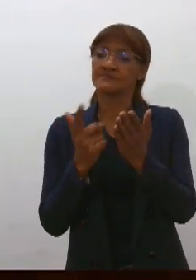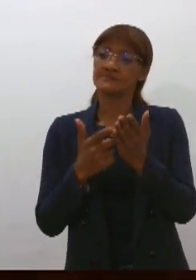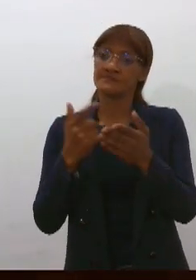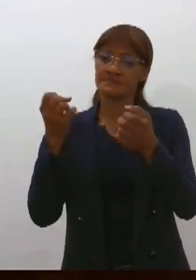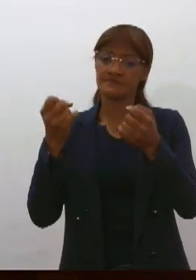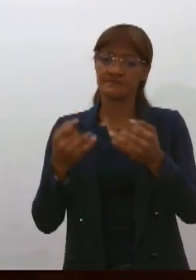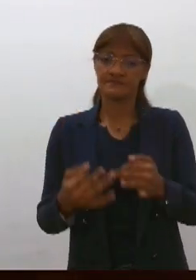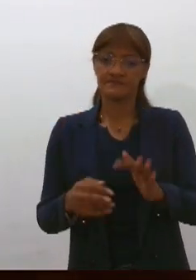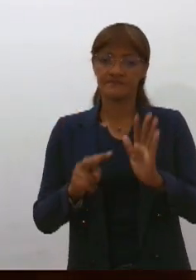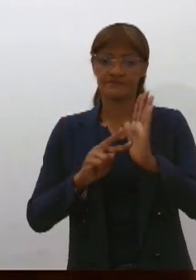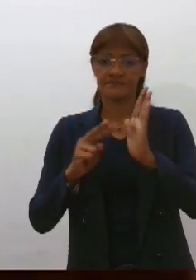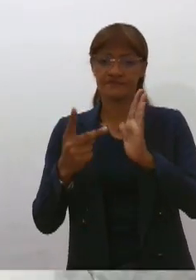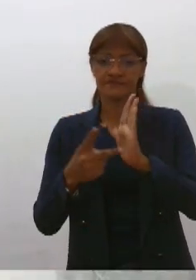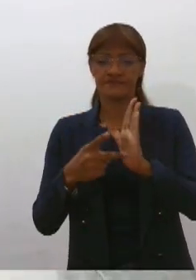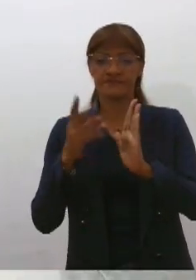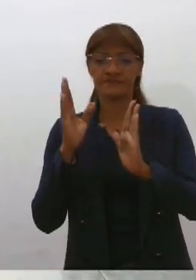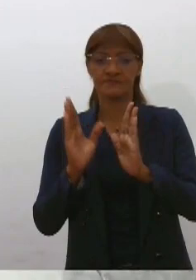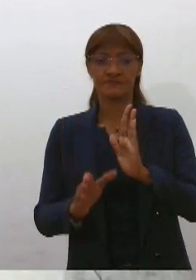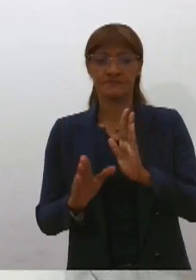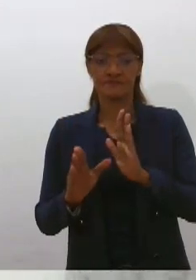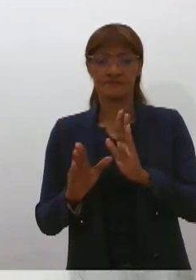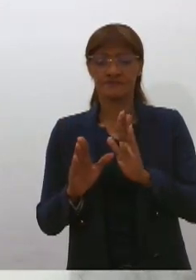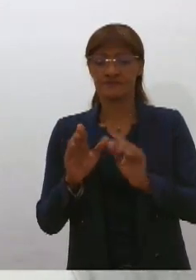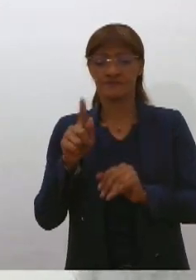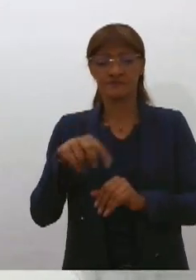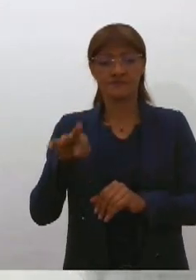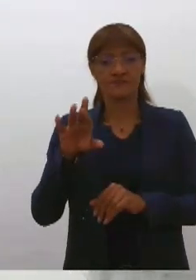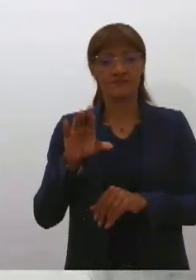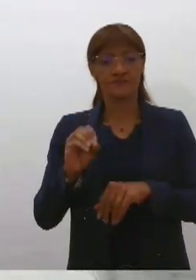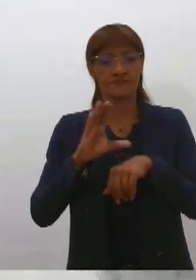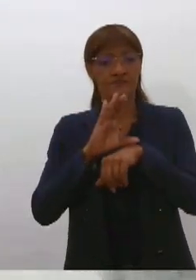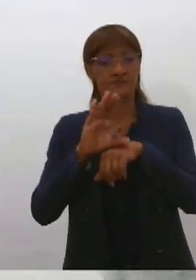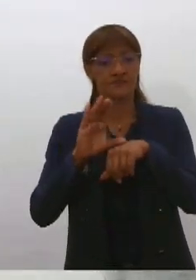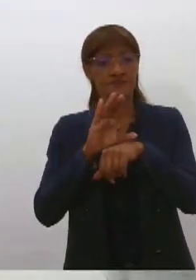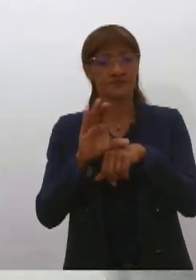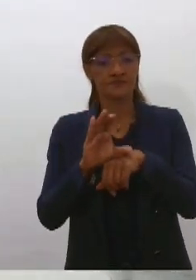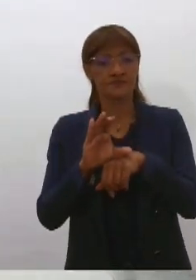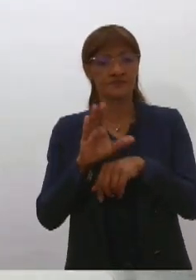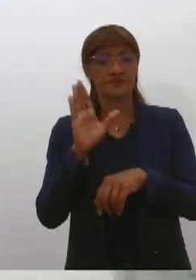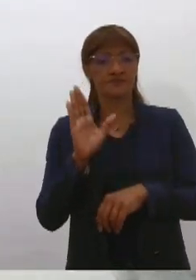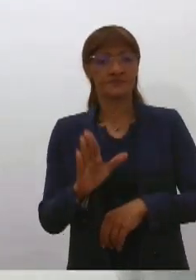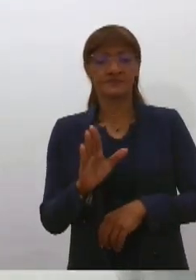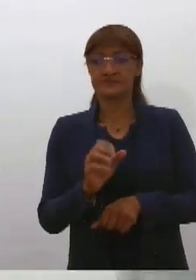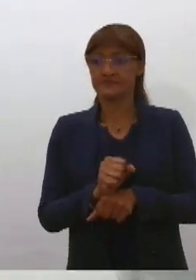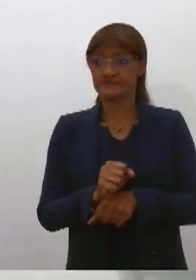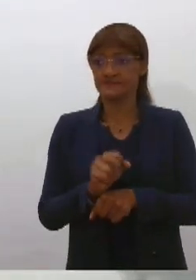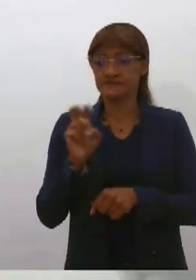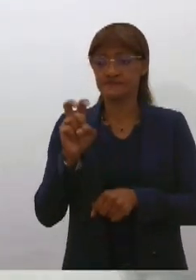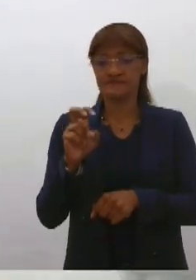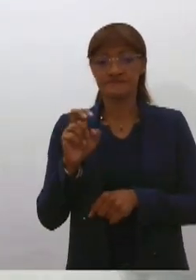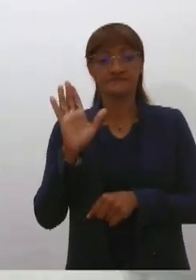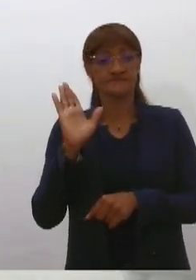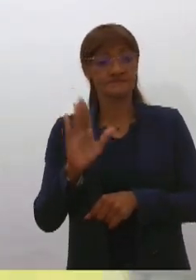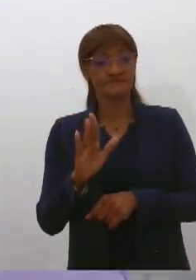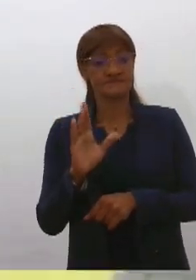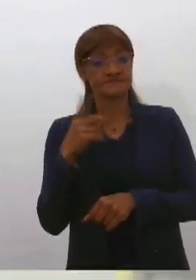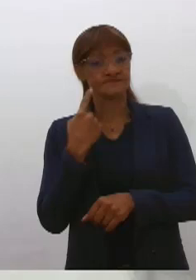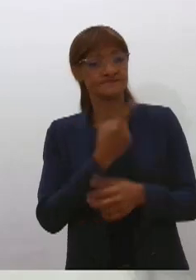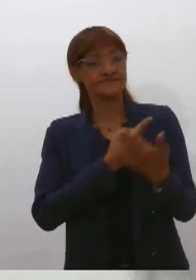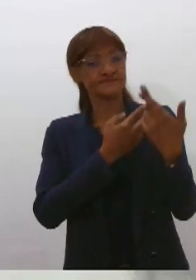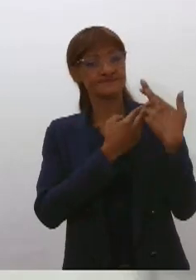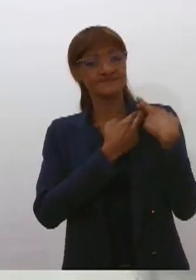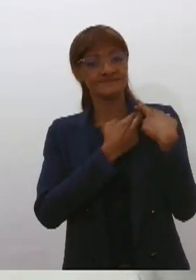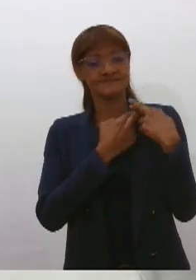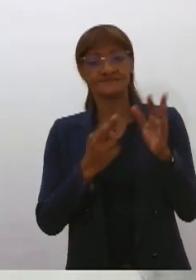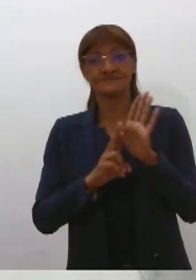Quinto Constitucional. Este é o quinto livro da nossa autoria. Isso representa o ápice da minha carreira.